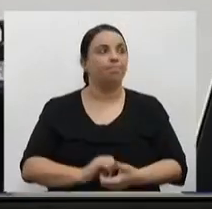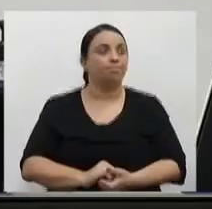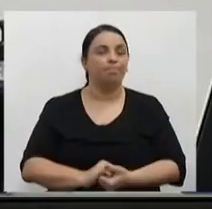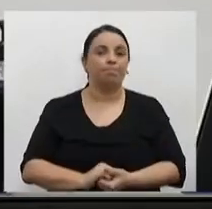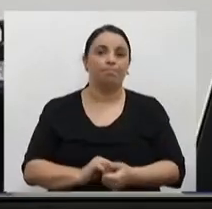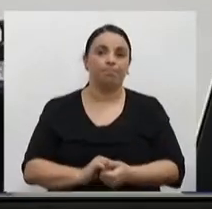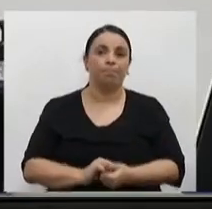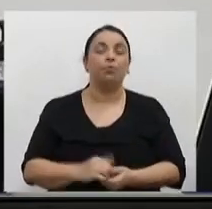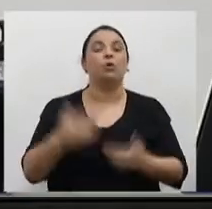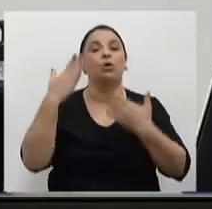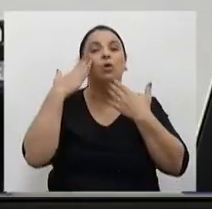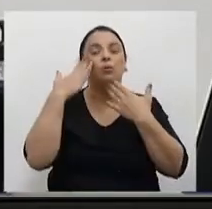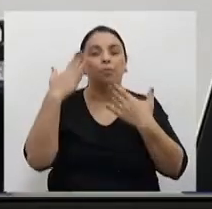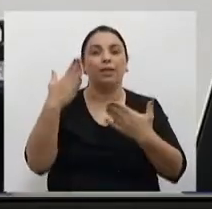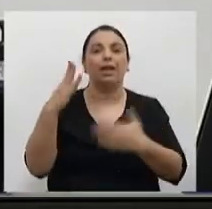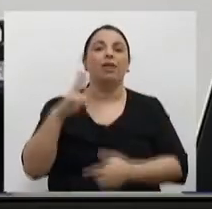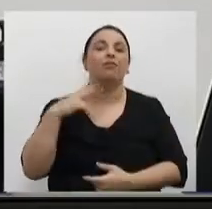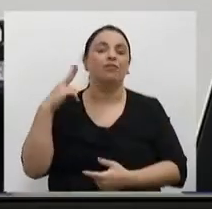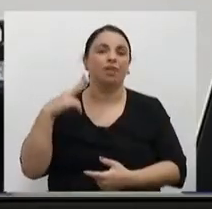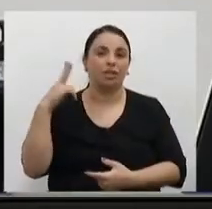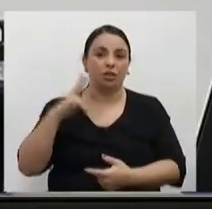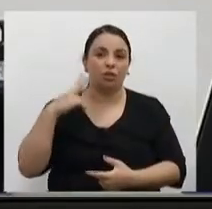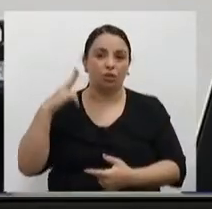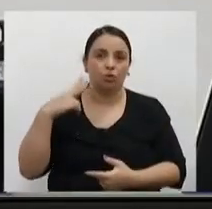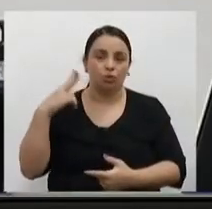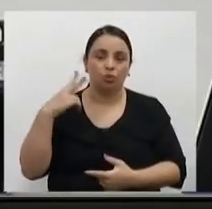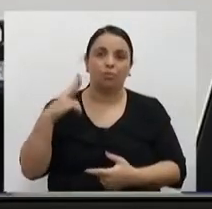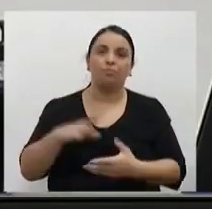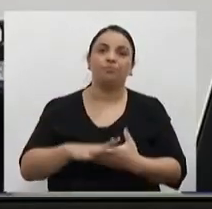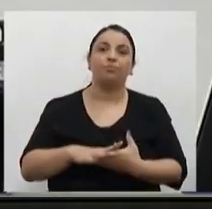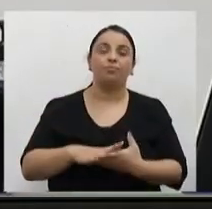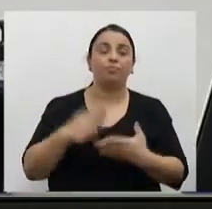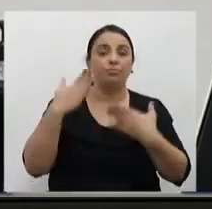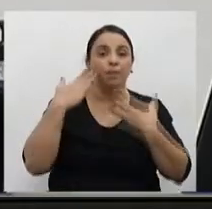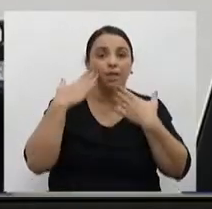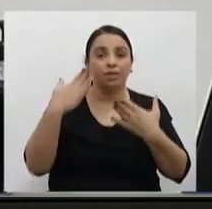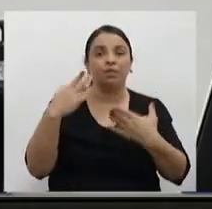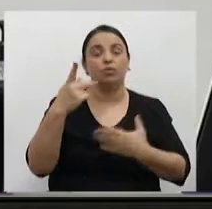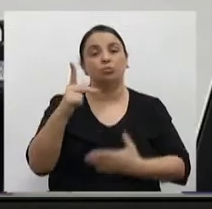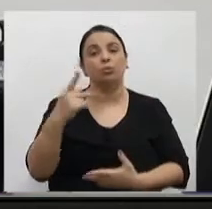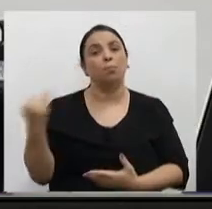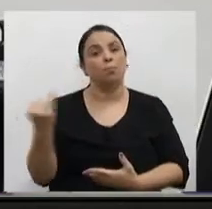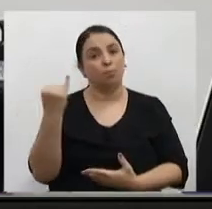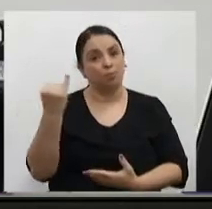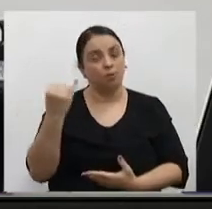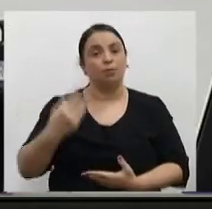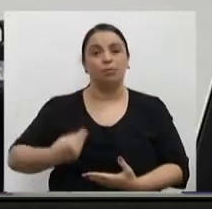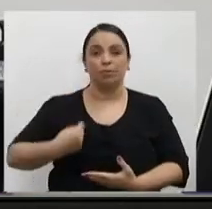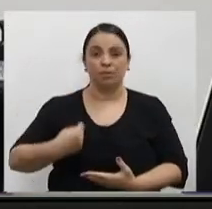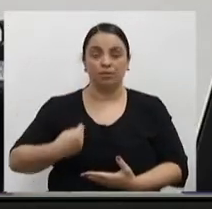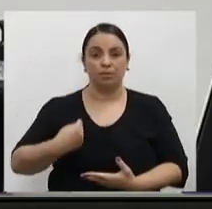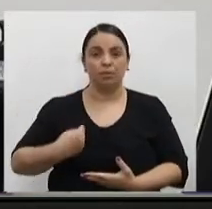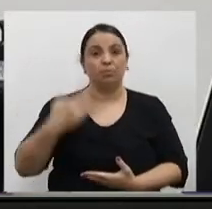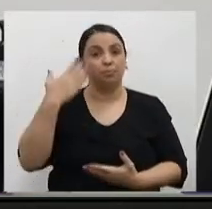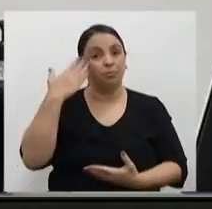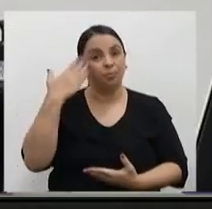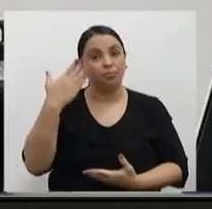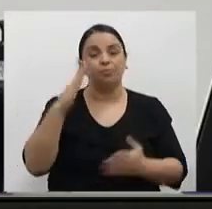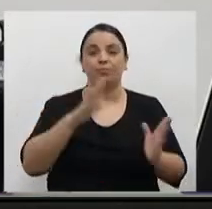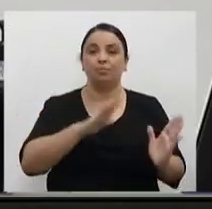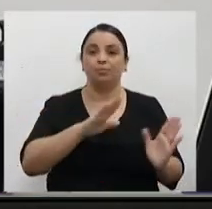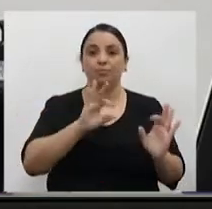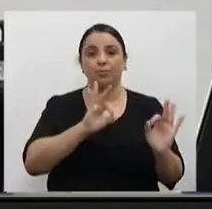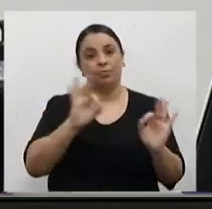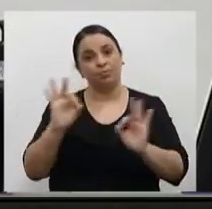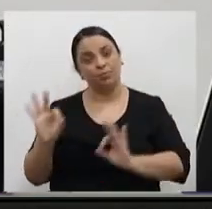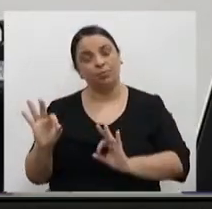terminou aí, muito obrigado, vereador, agradecemos aqui sua importante participação, obrigado por estar acompanhando e